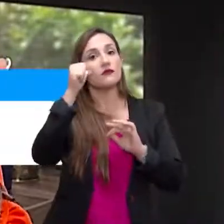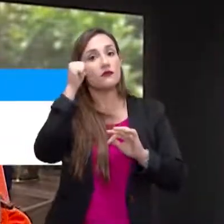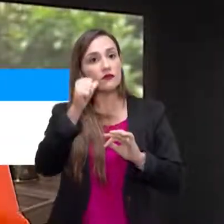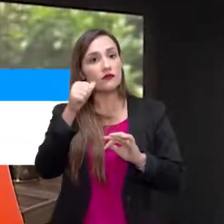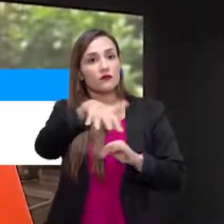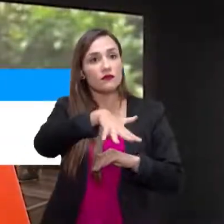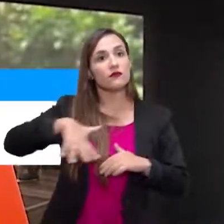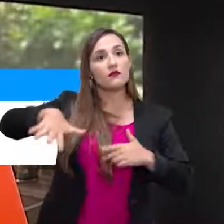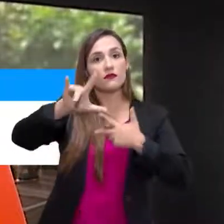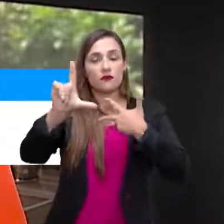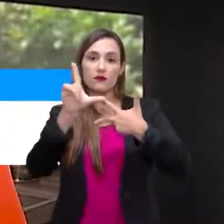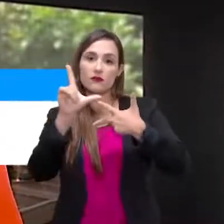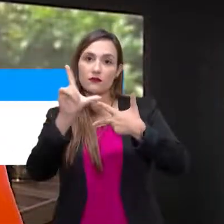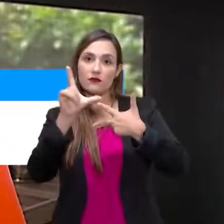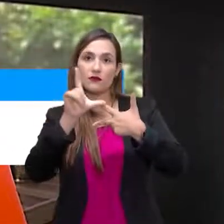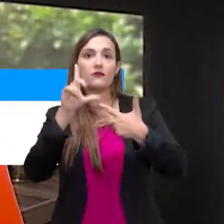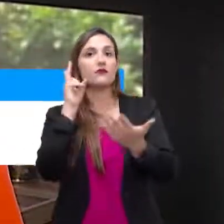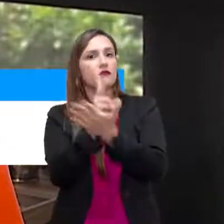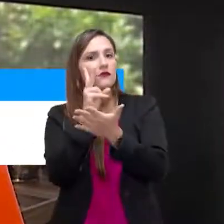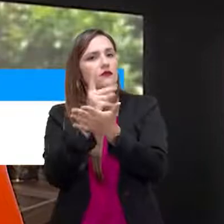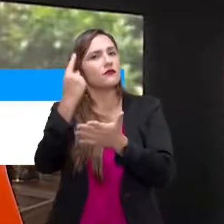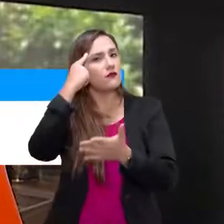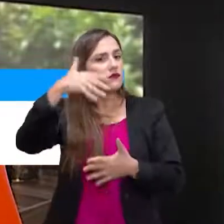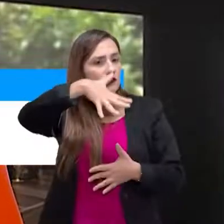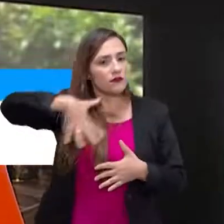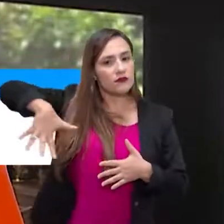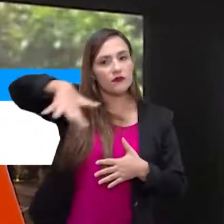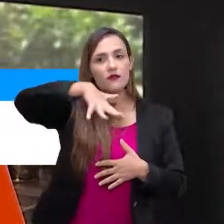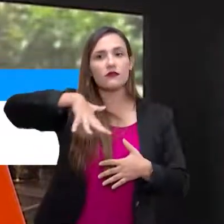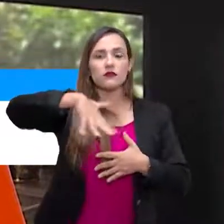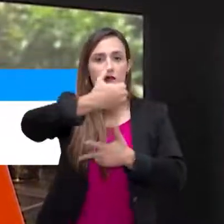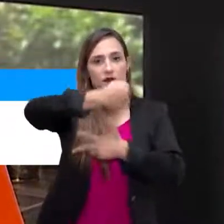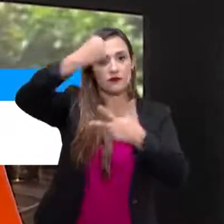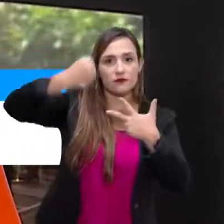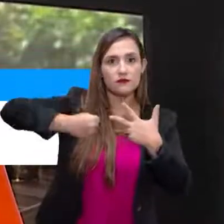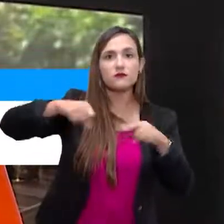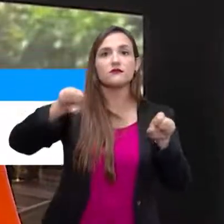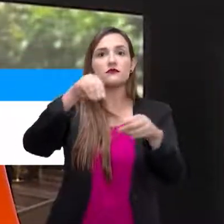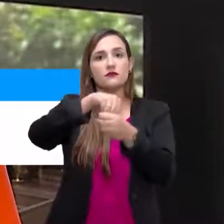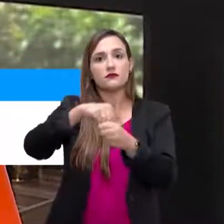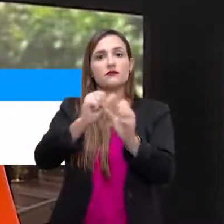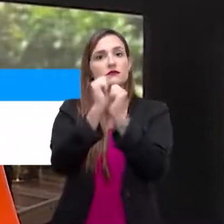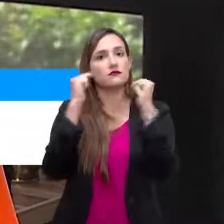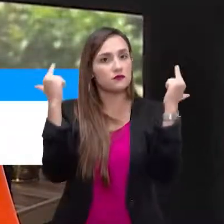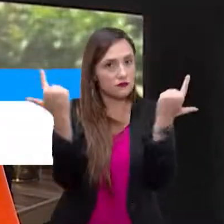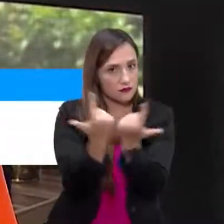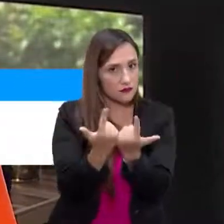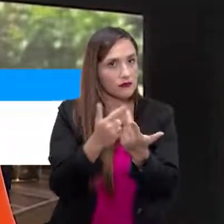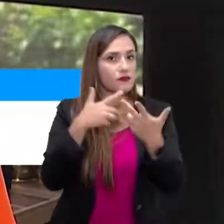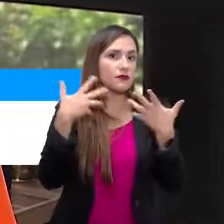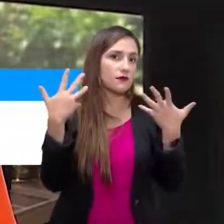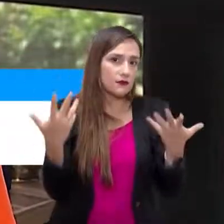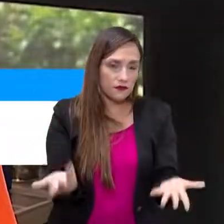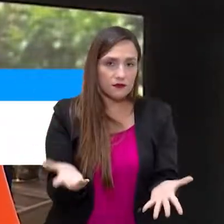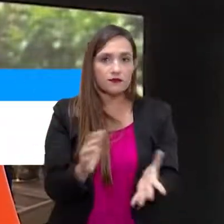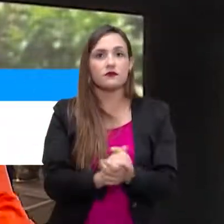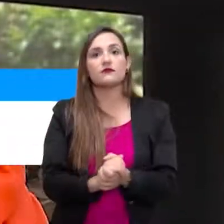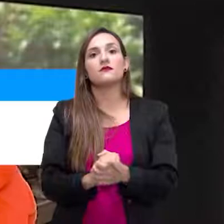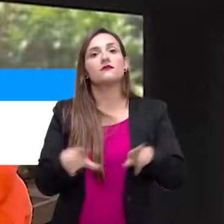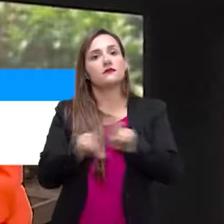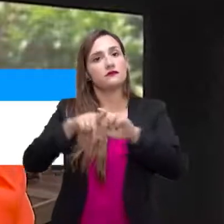enfocando exatamente os espaços, né, de poder, os espaços que nós temos nas Assembleias